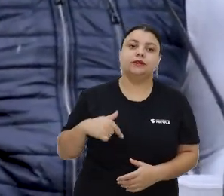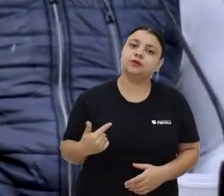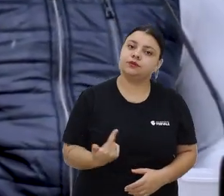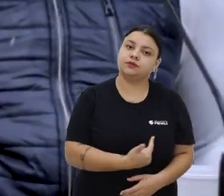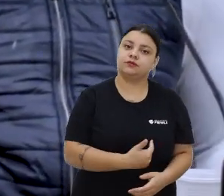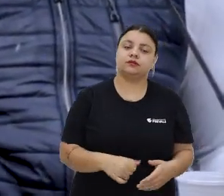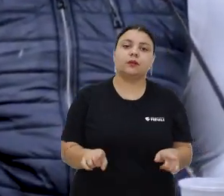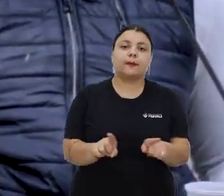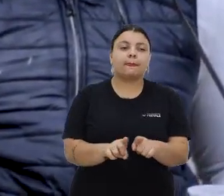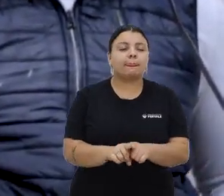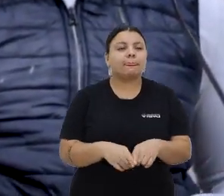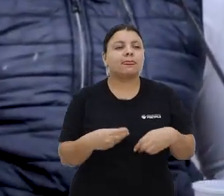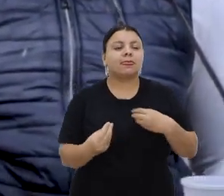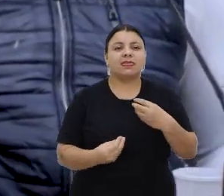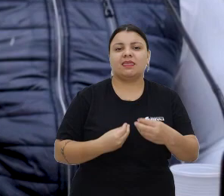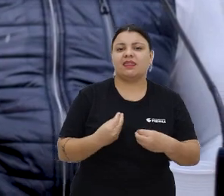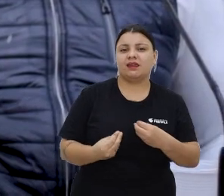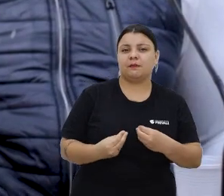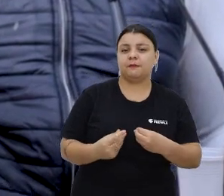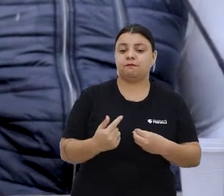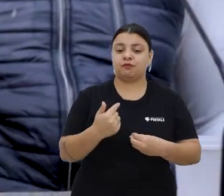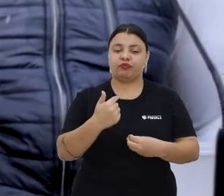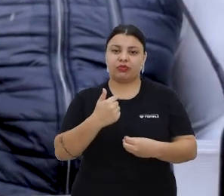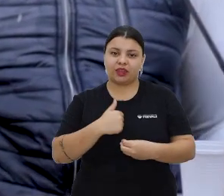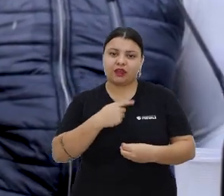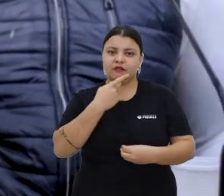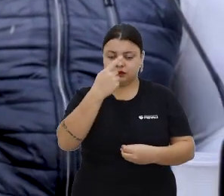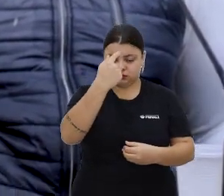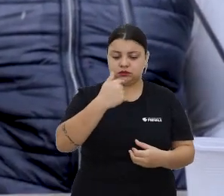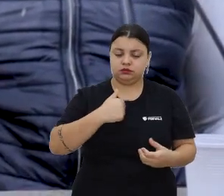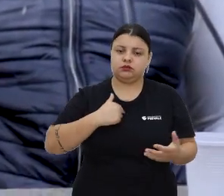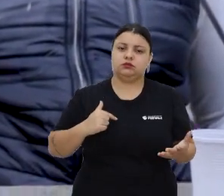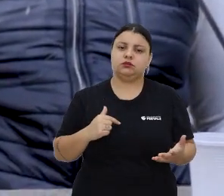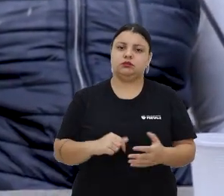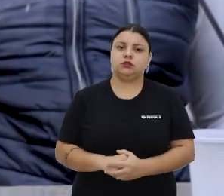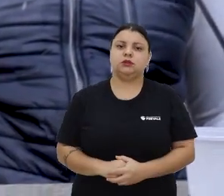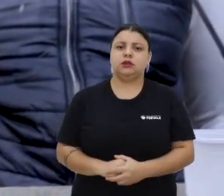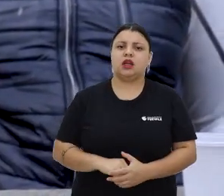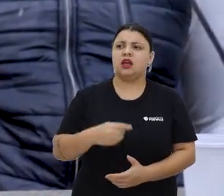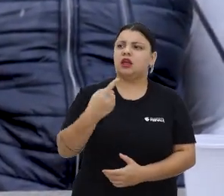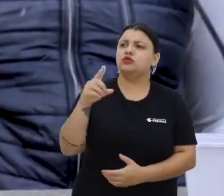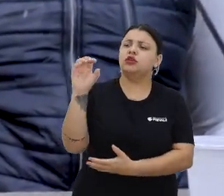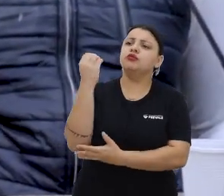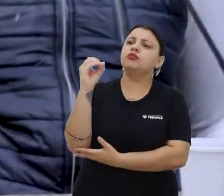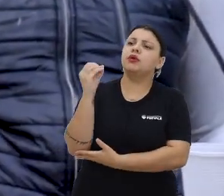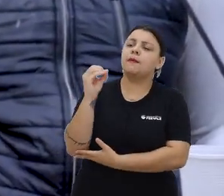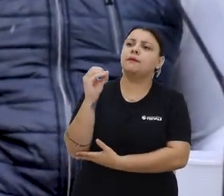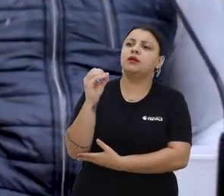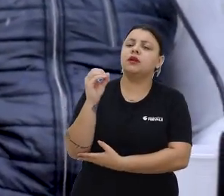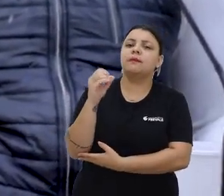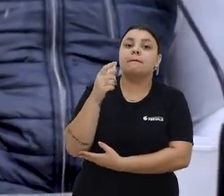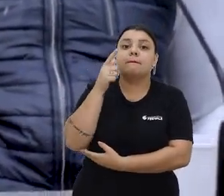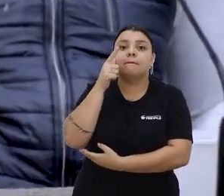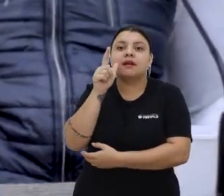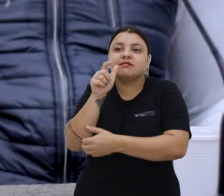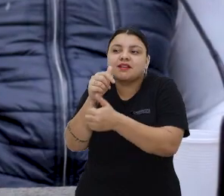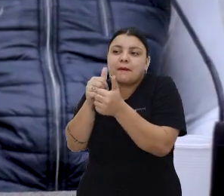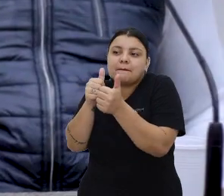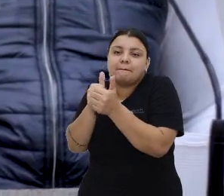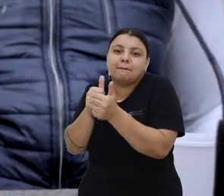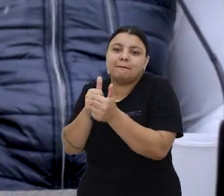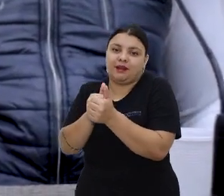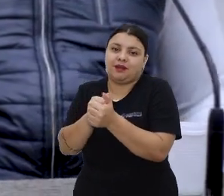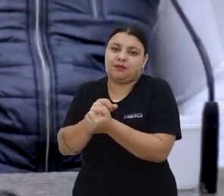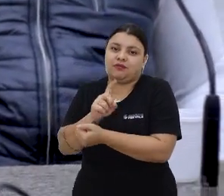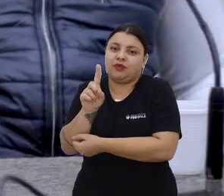quanto essa questão de, às vezes, eu falo por mim, eu já fui diversas vezes para Porto Alegre para conseguir estar mais próxima e não